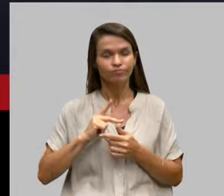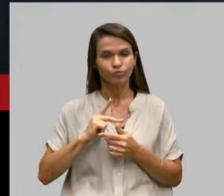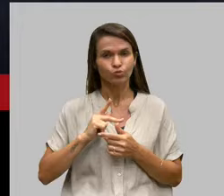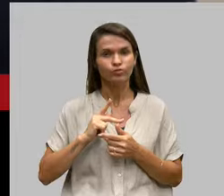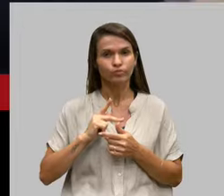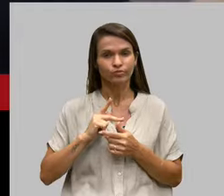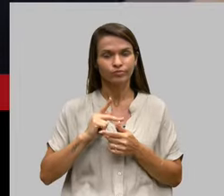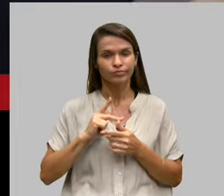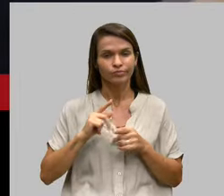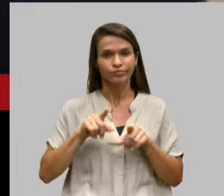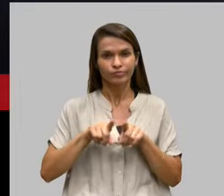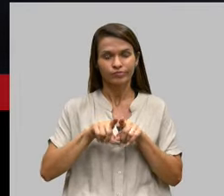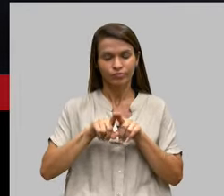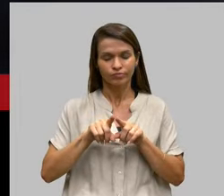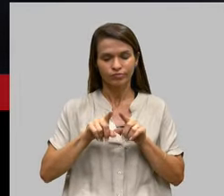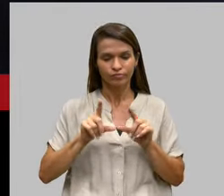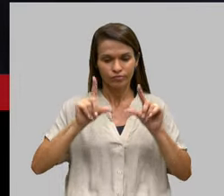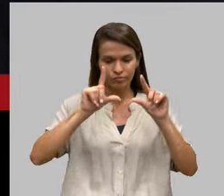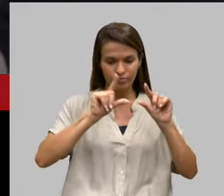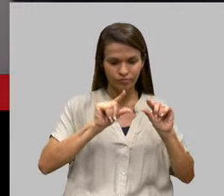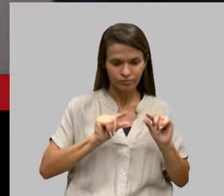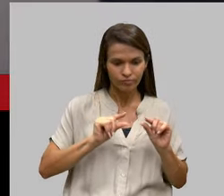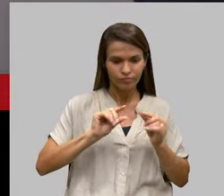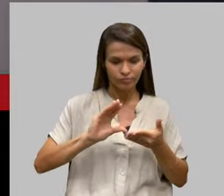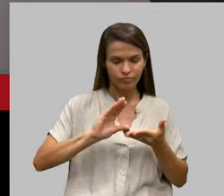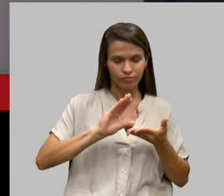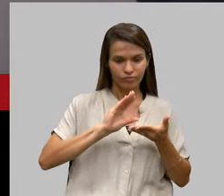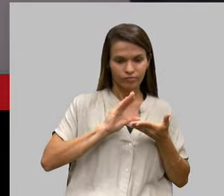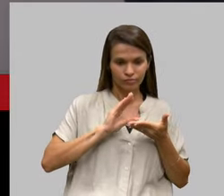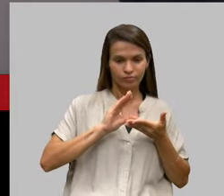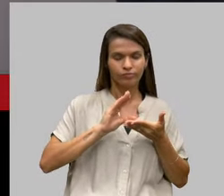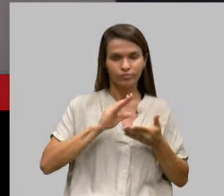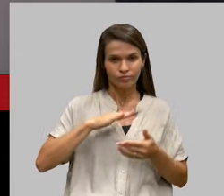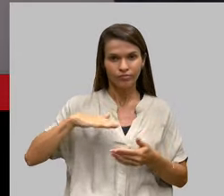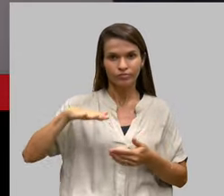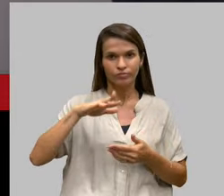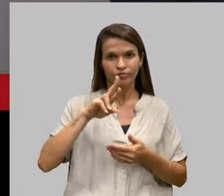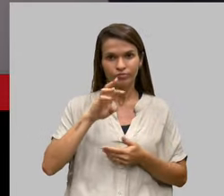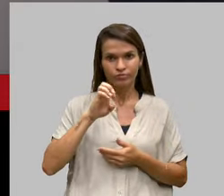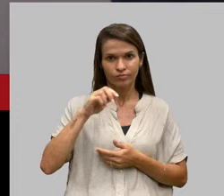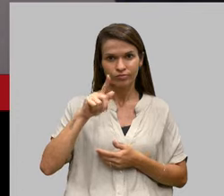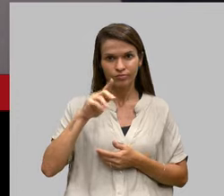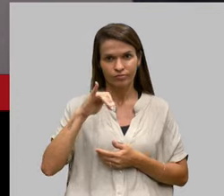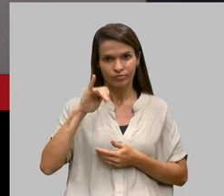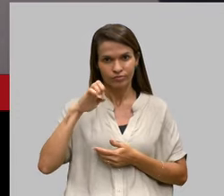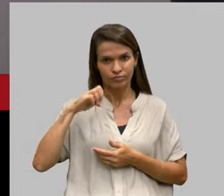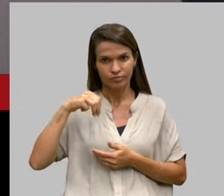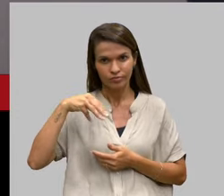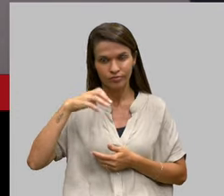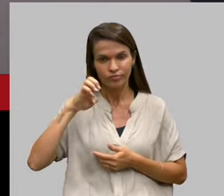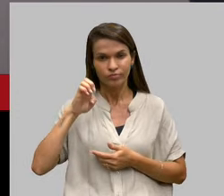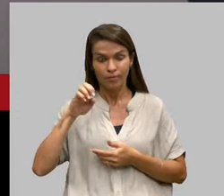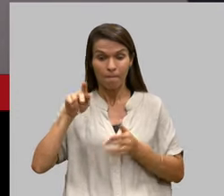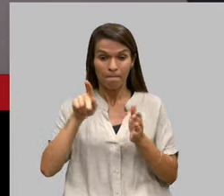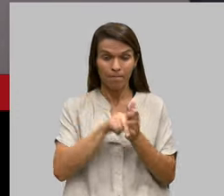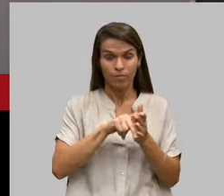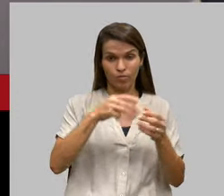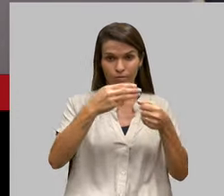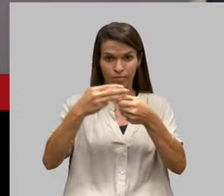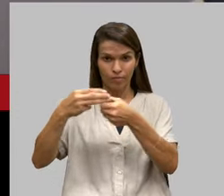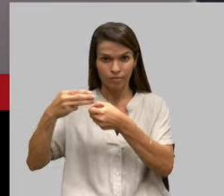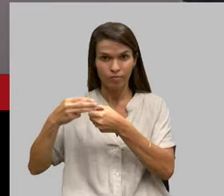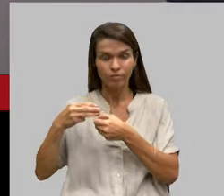alíquotas reduz as alíquotas de contribuição do regime eh do regime geral para os municípios isso tem